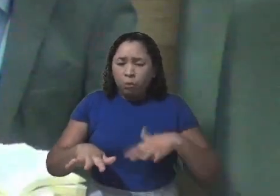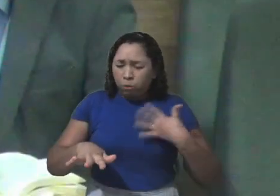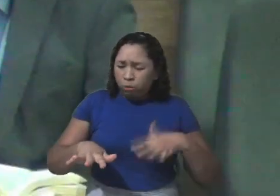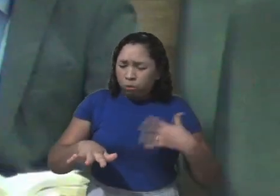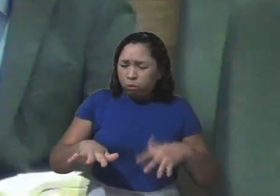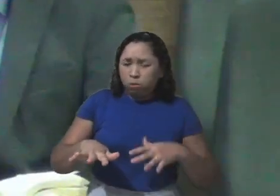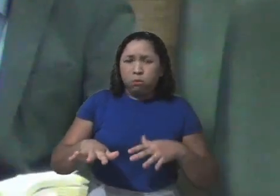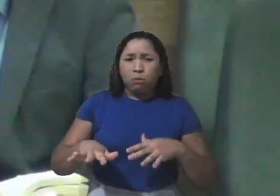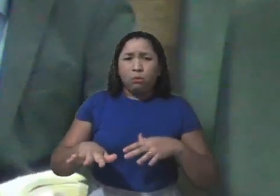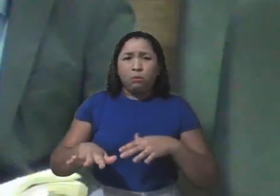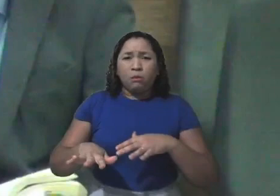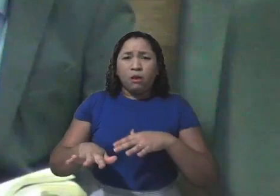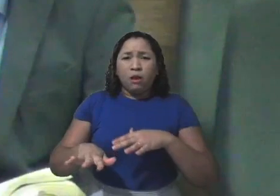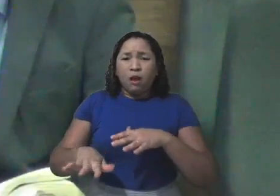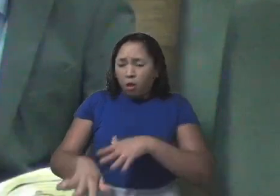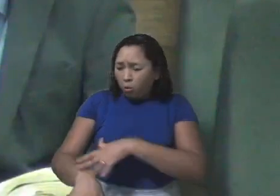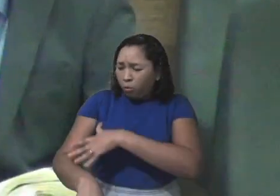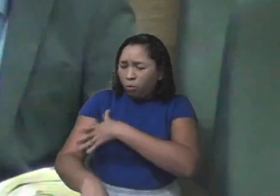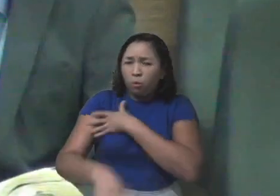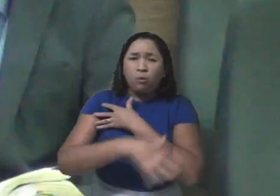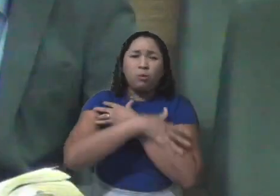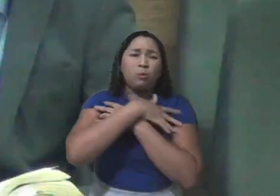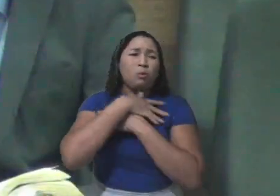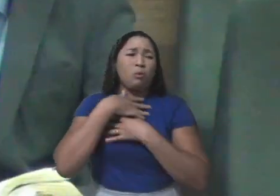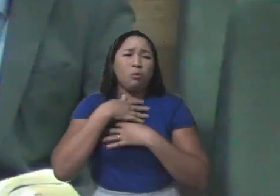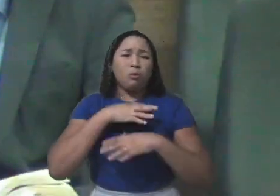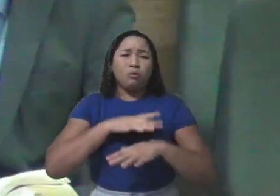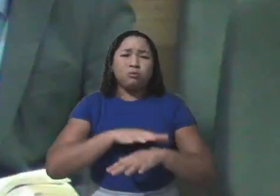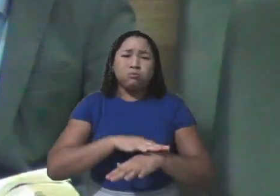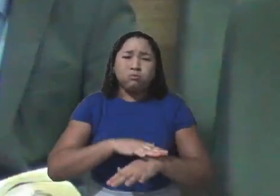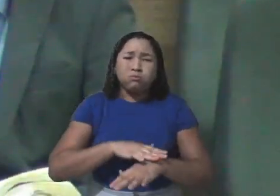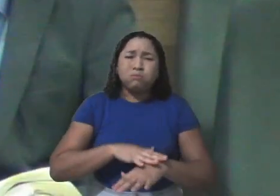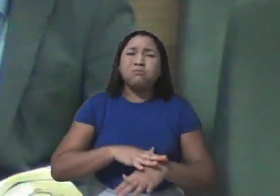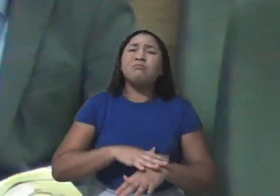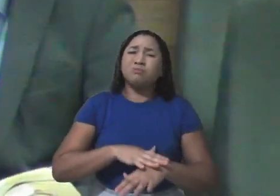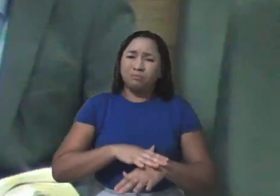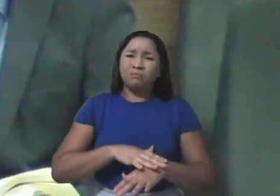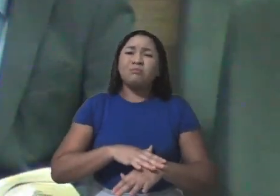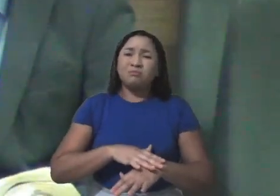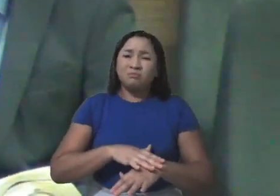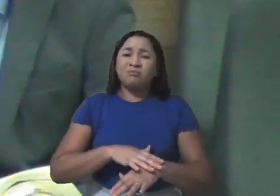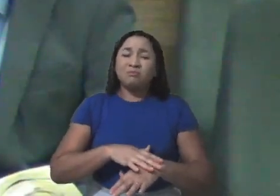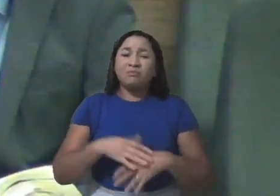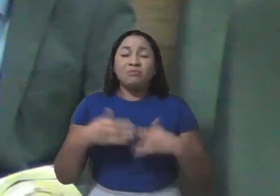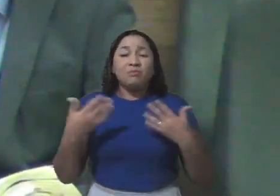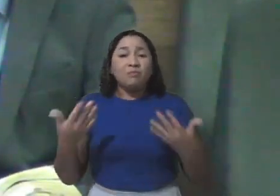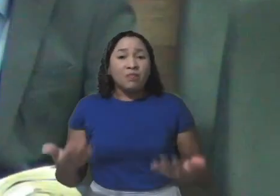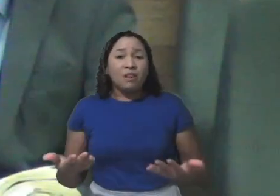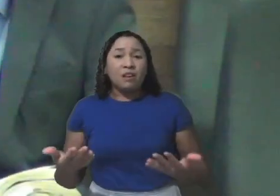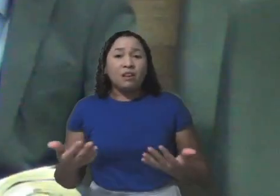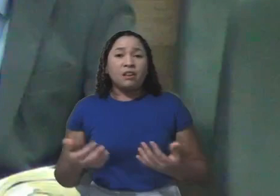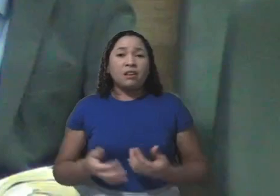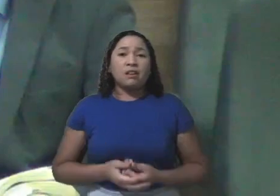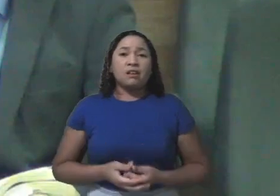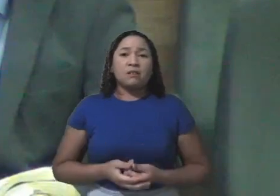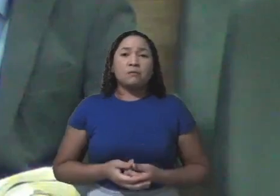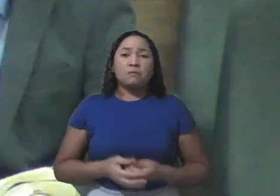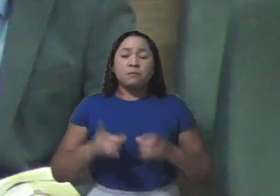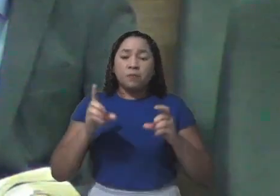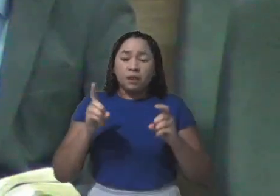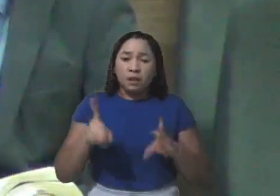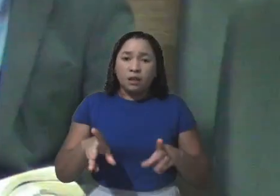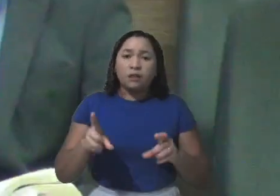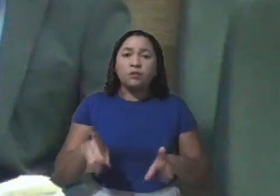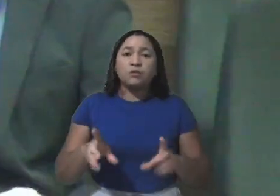maduros, precisamos conhecer as estruturas. No nosso caso, especificamente, as